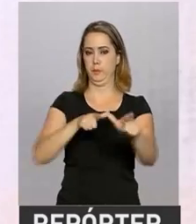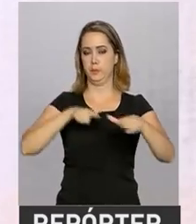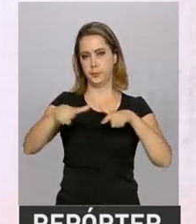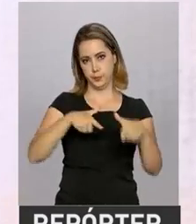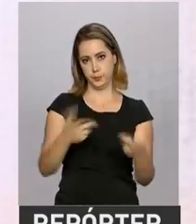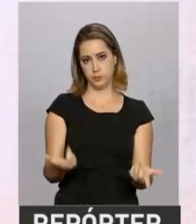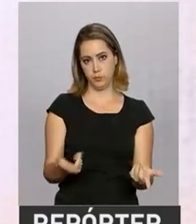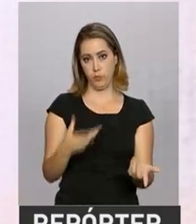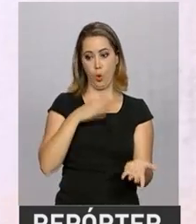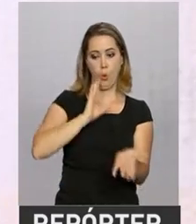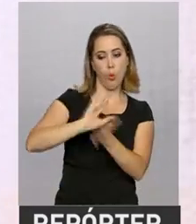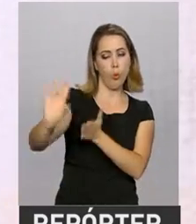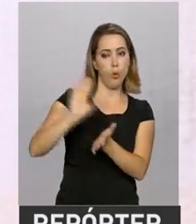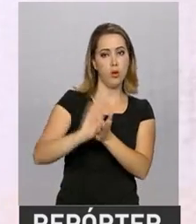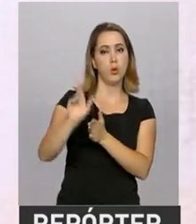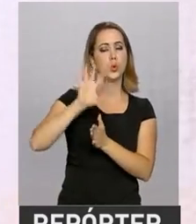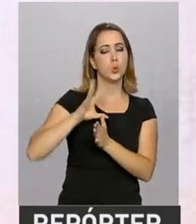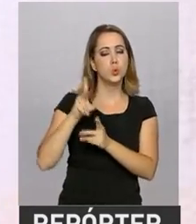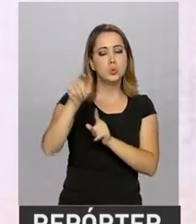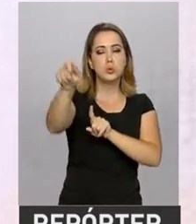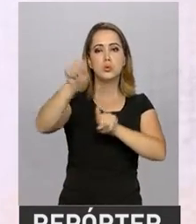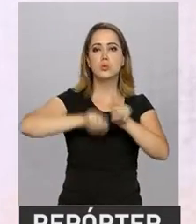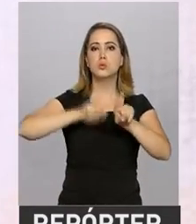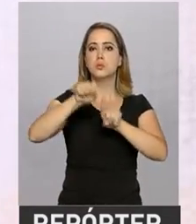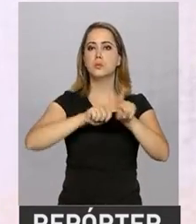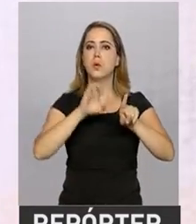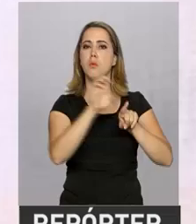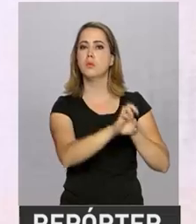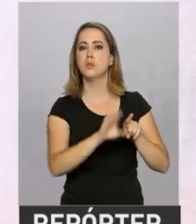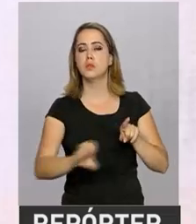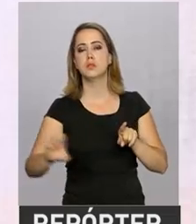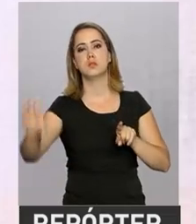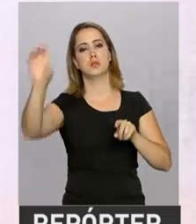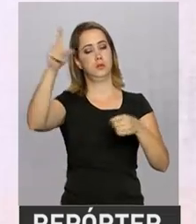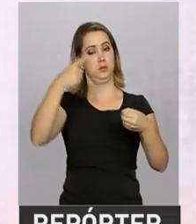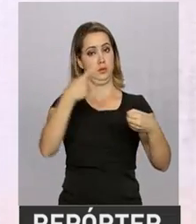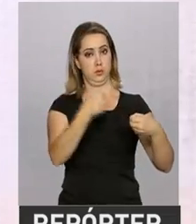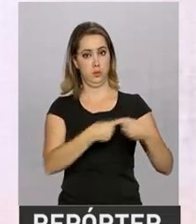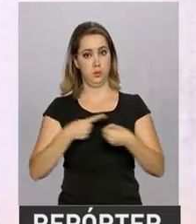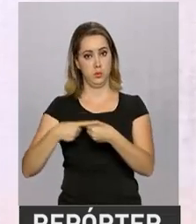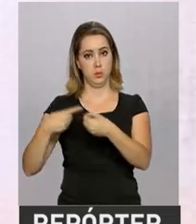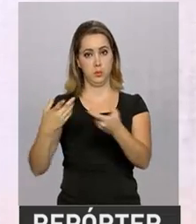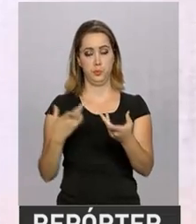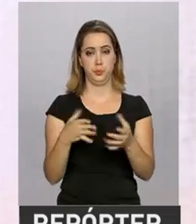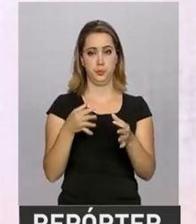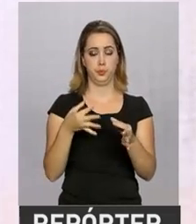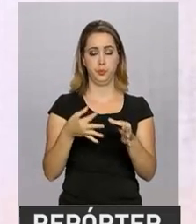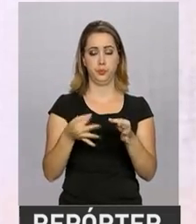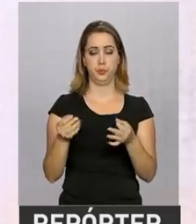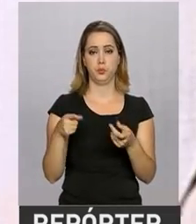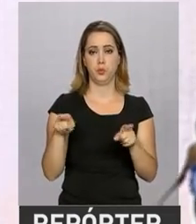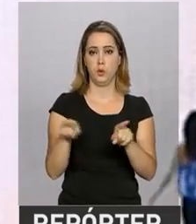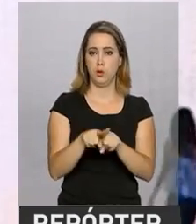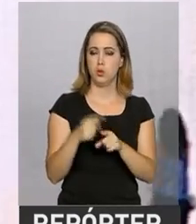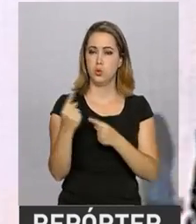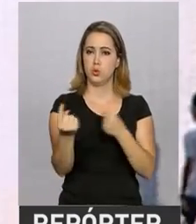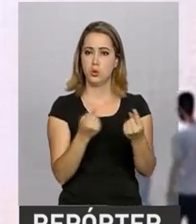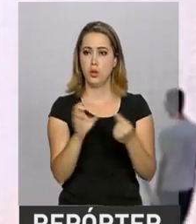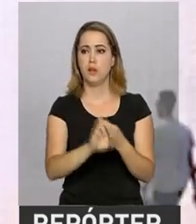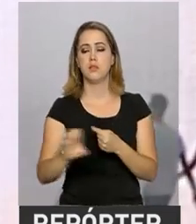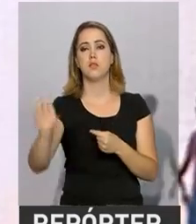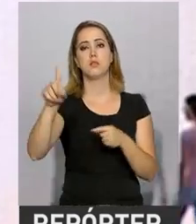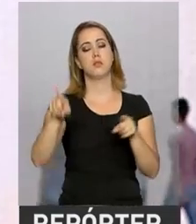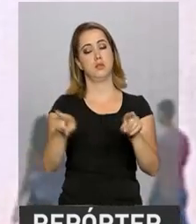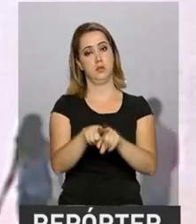o envio desses recursos é feito mensalmente por meio de transferência do Fundo Nacional de saúde aos Fundos estaduais e